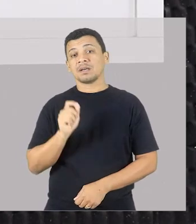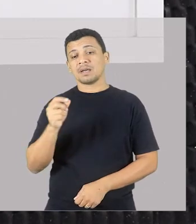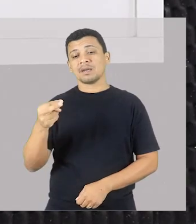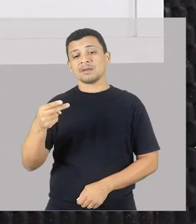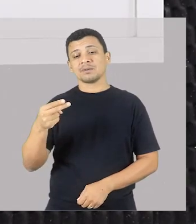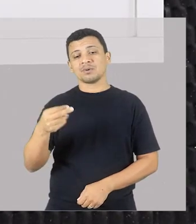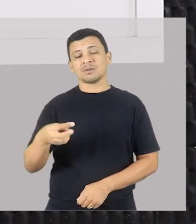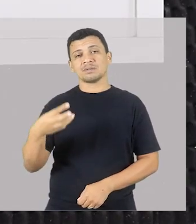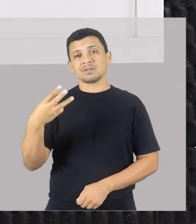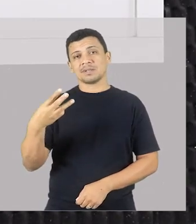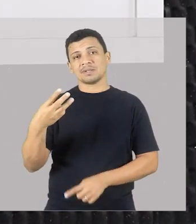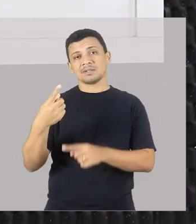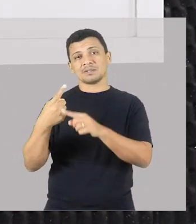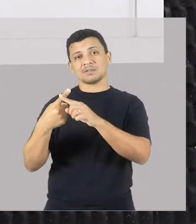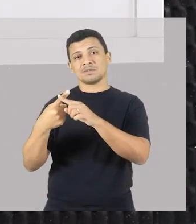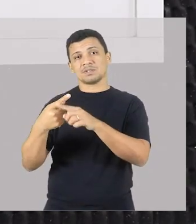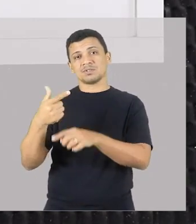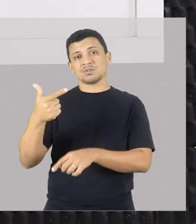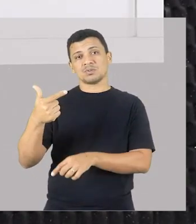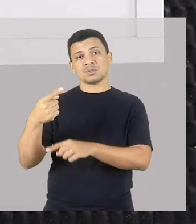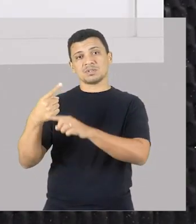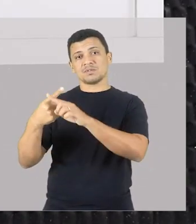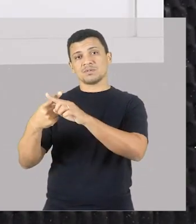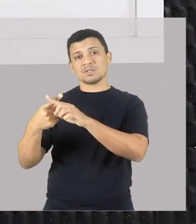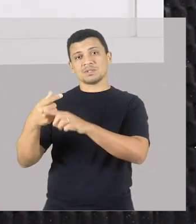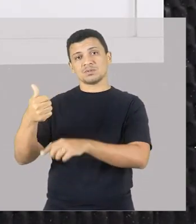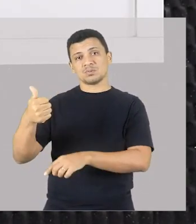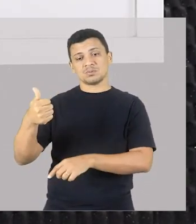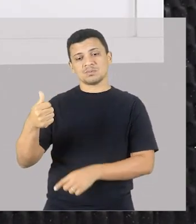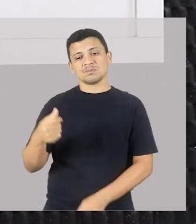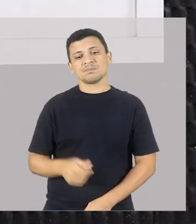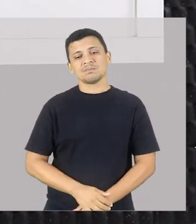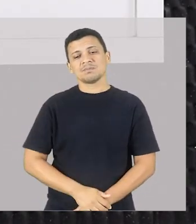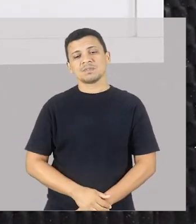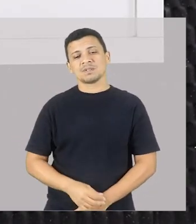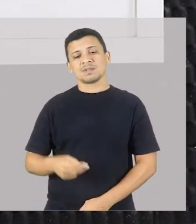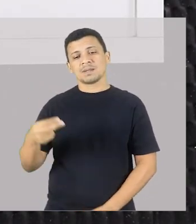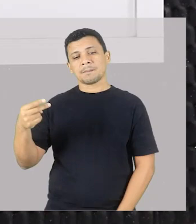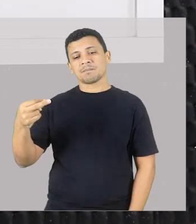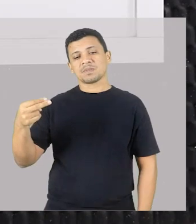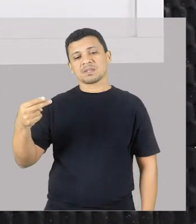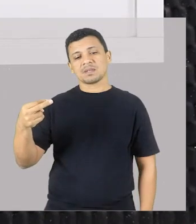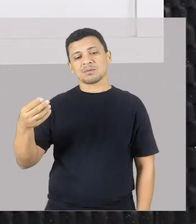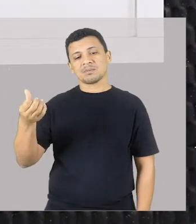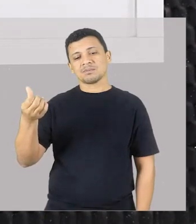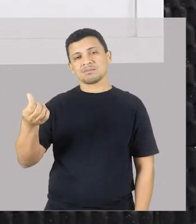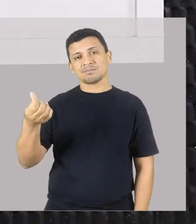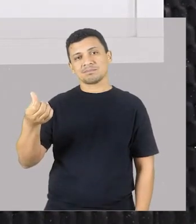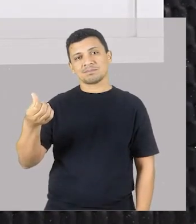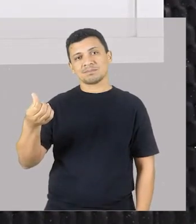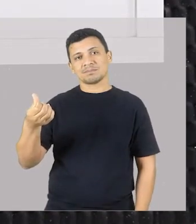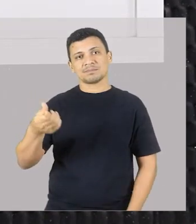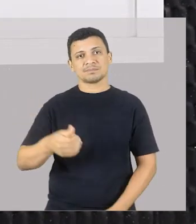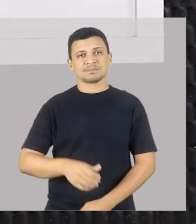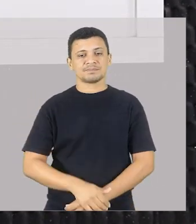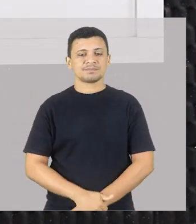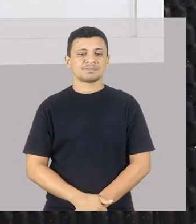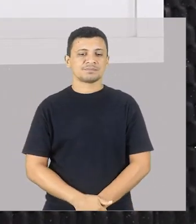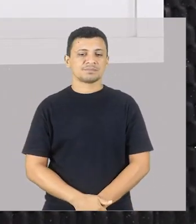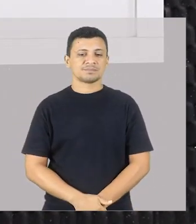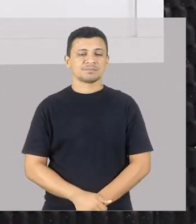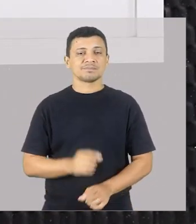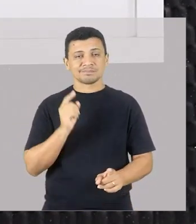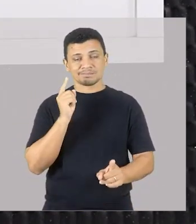fatorial? É 3 vezes 2 vezes 1, que dá exatamente o nosso 6, que